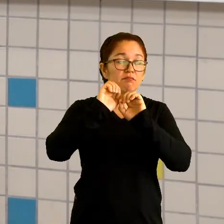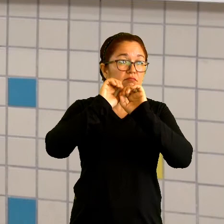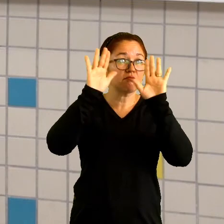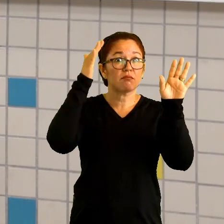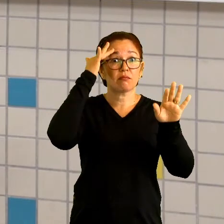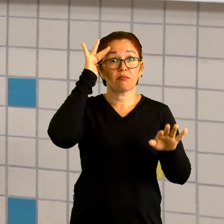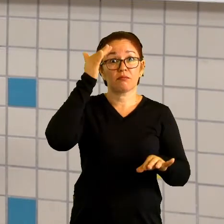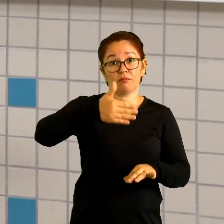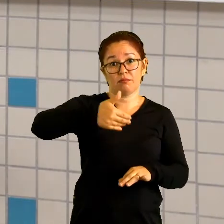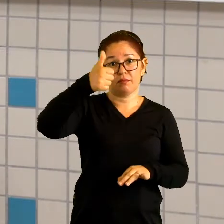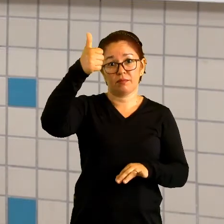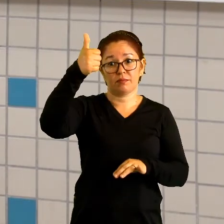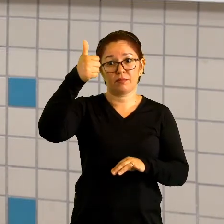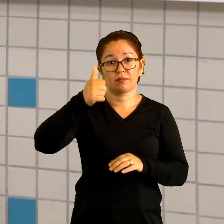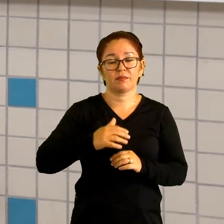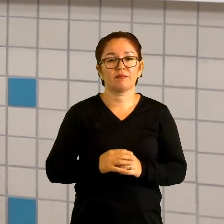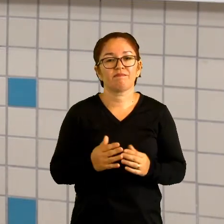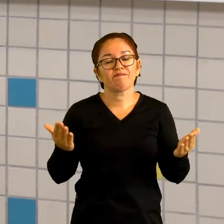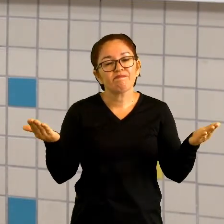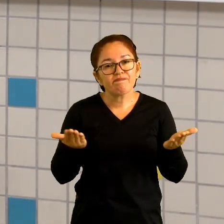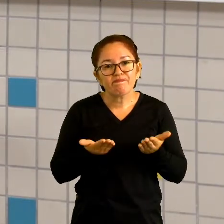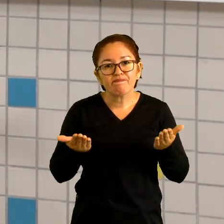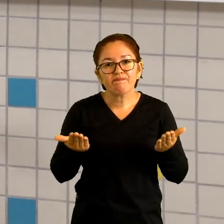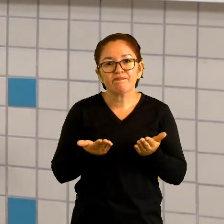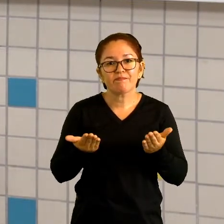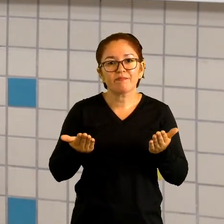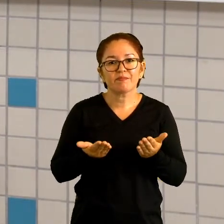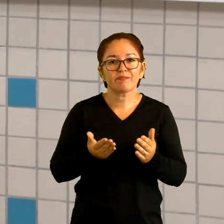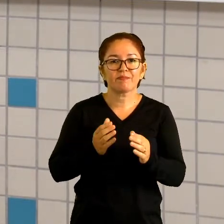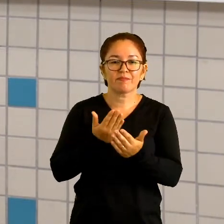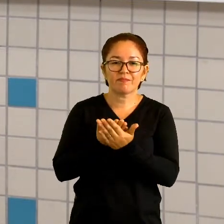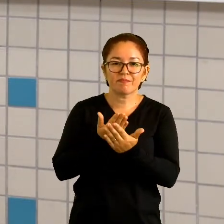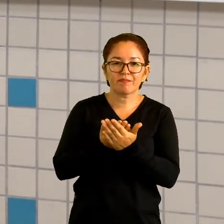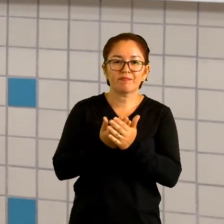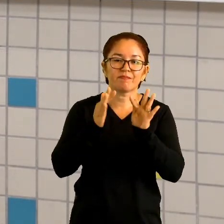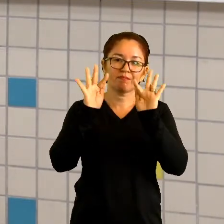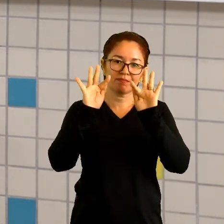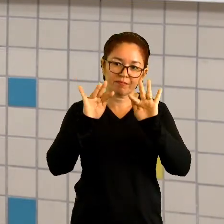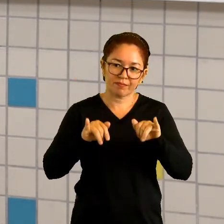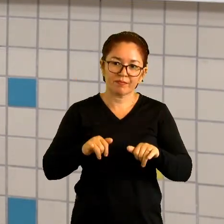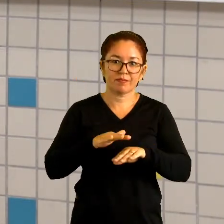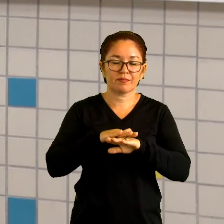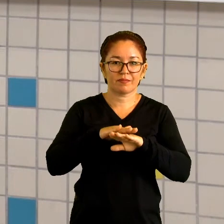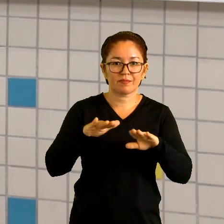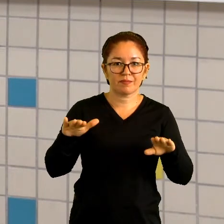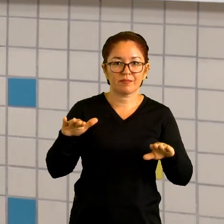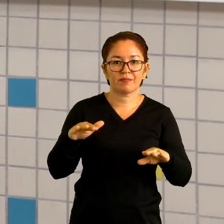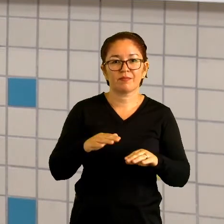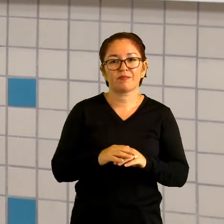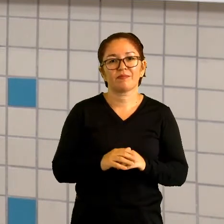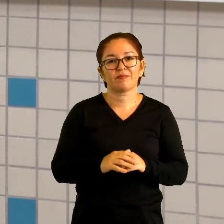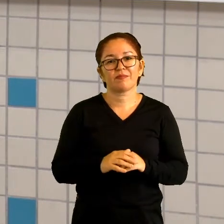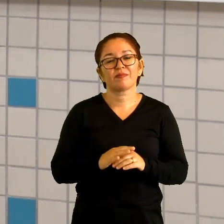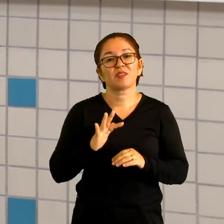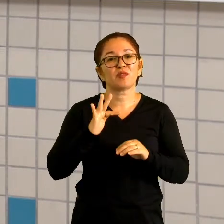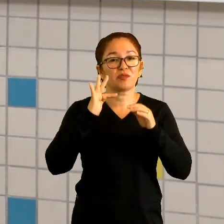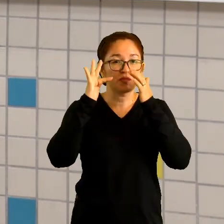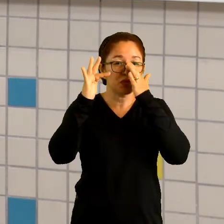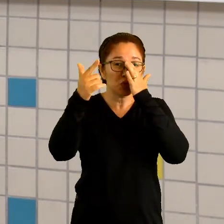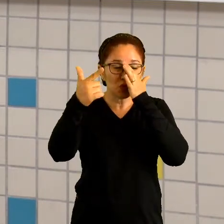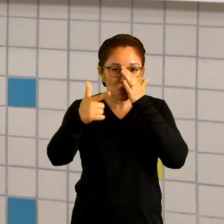você. Chegamos ao fim de mais um momento de estudo e reflexão. Te espero aqui novamente para